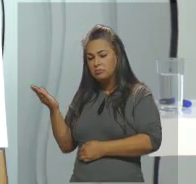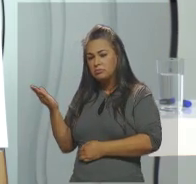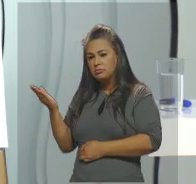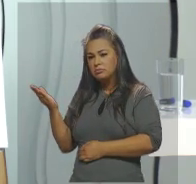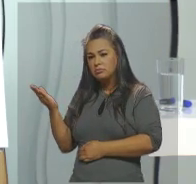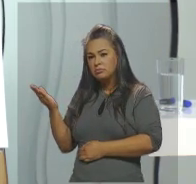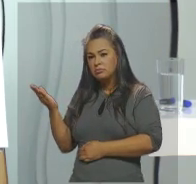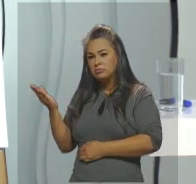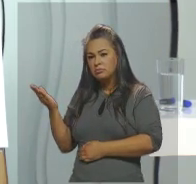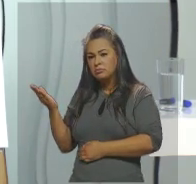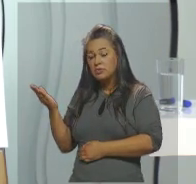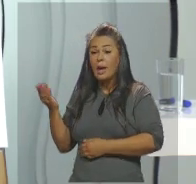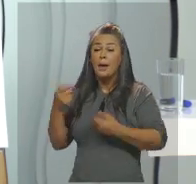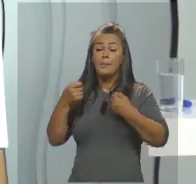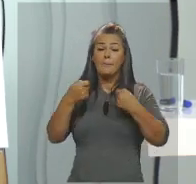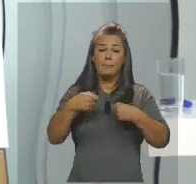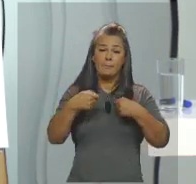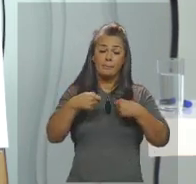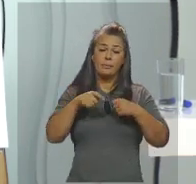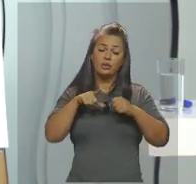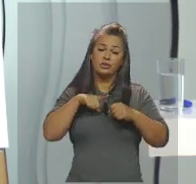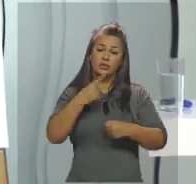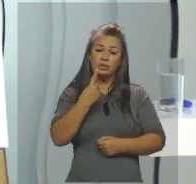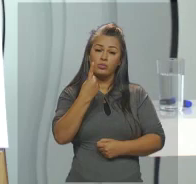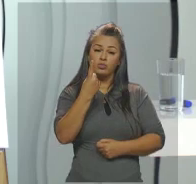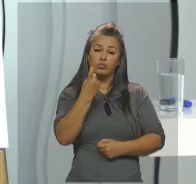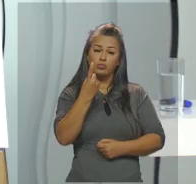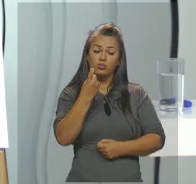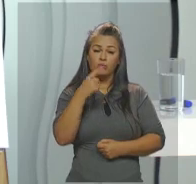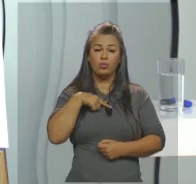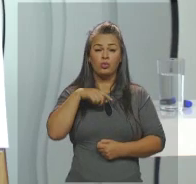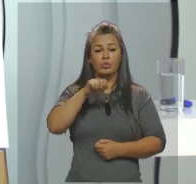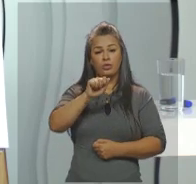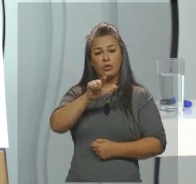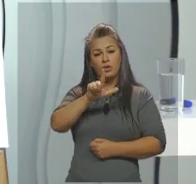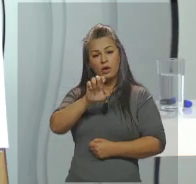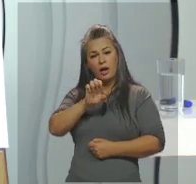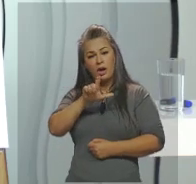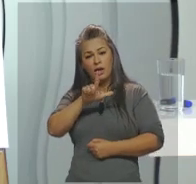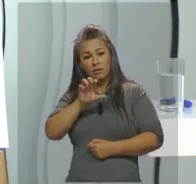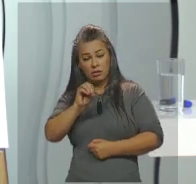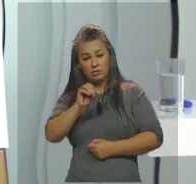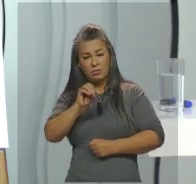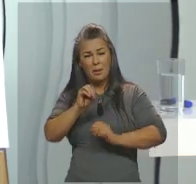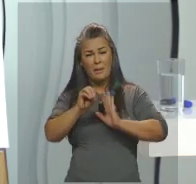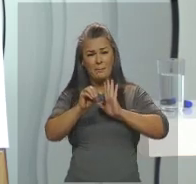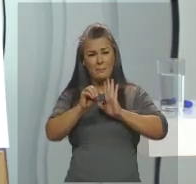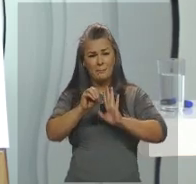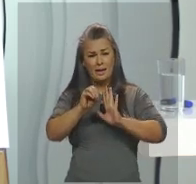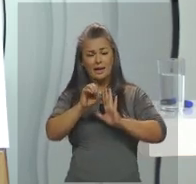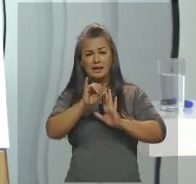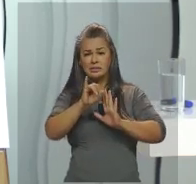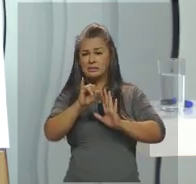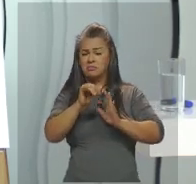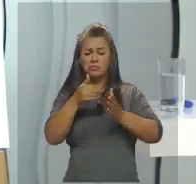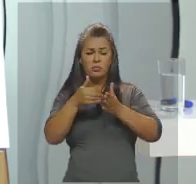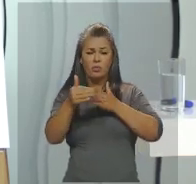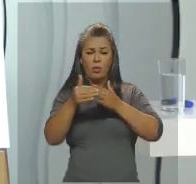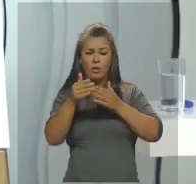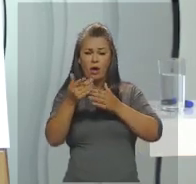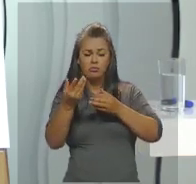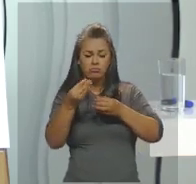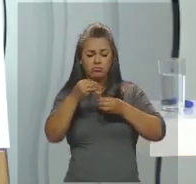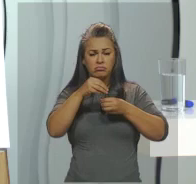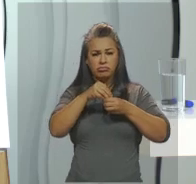eu posso ter apenas um alelo, tanto seja Azão ou seja o Bzão. Mas um dos 2 estando presente, vai ser essa característica que vai